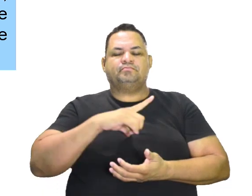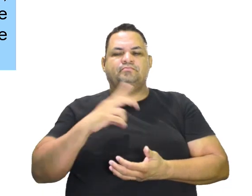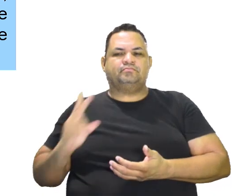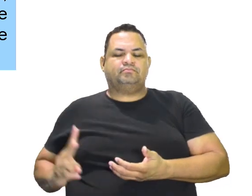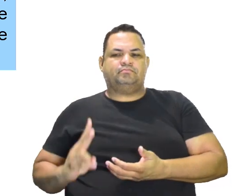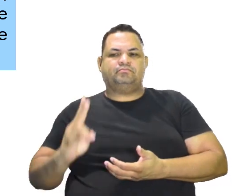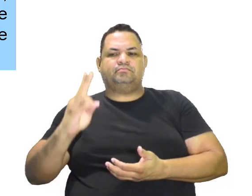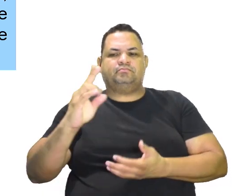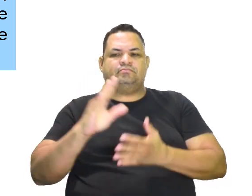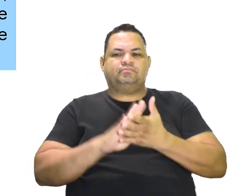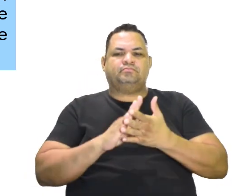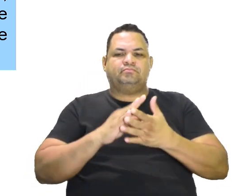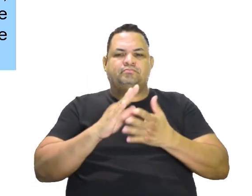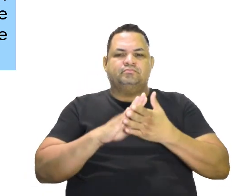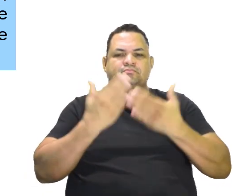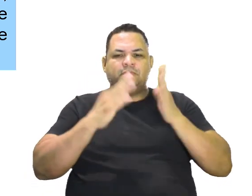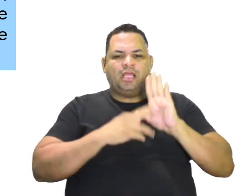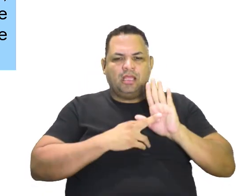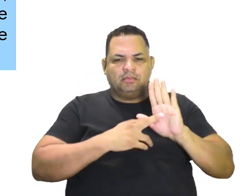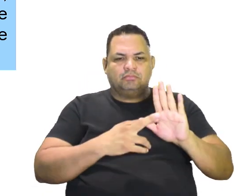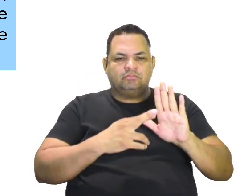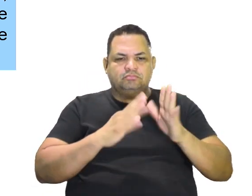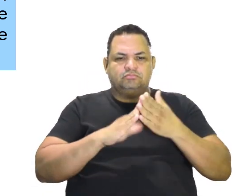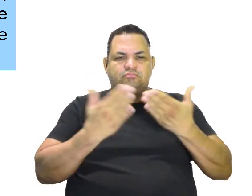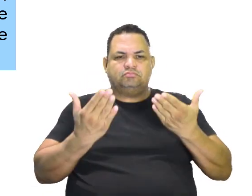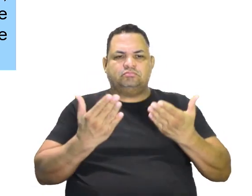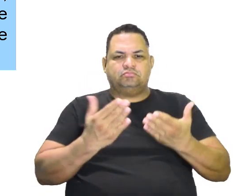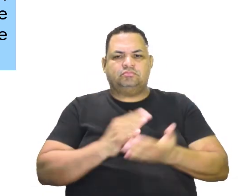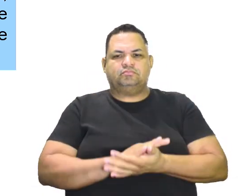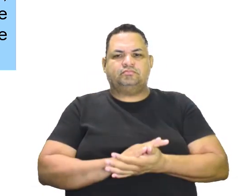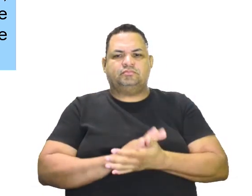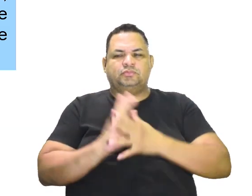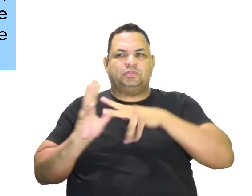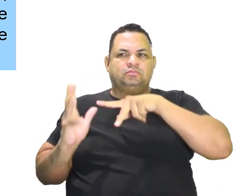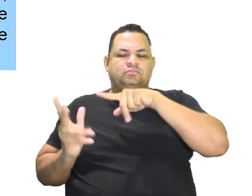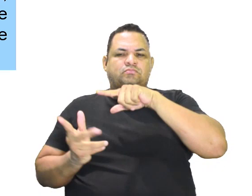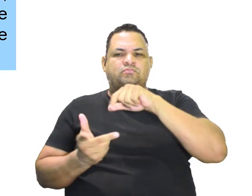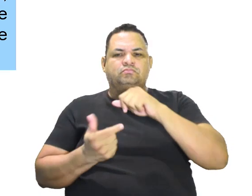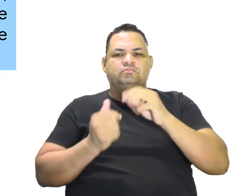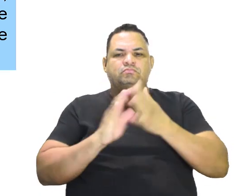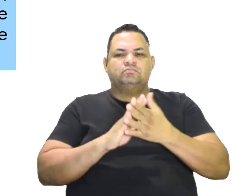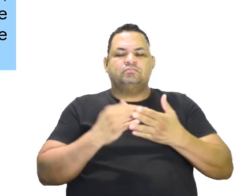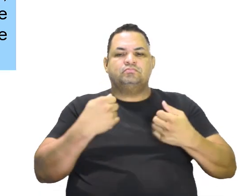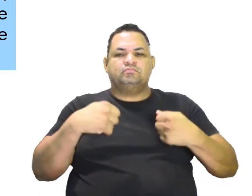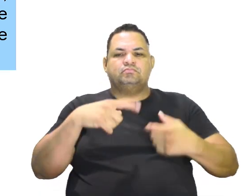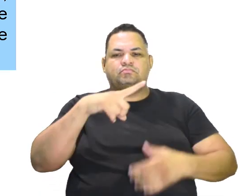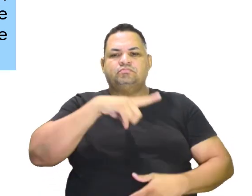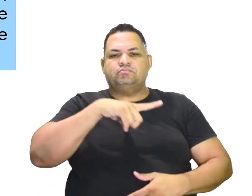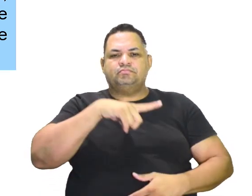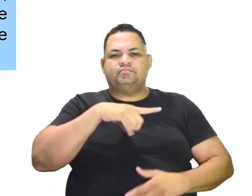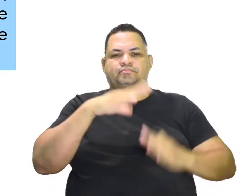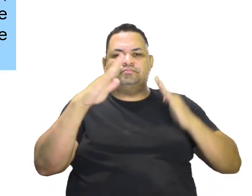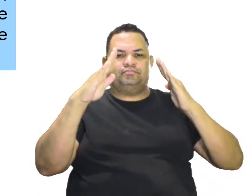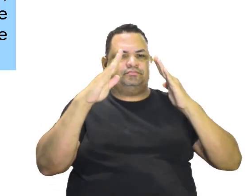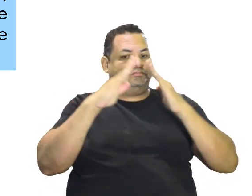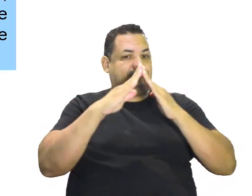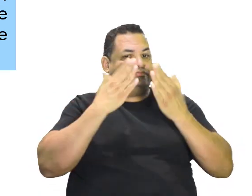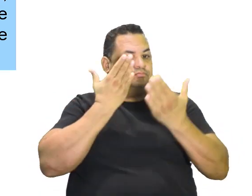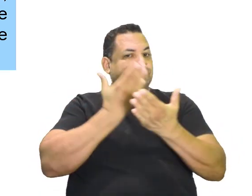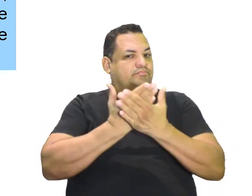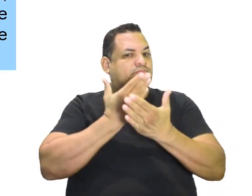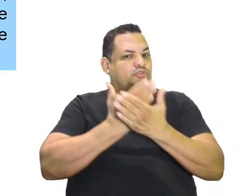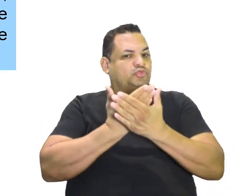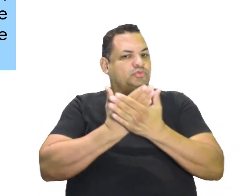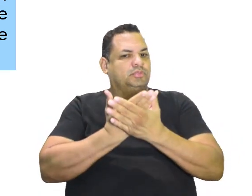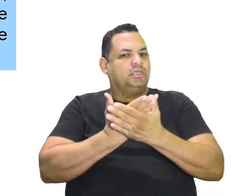para ele ter assim, o reconhecimento, né, do mundo, ele tinha que ter passado por uma escola dessa, né?